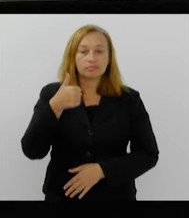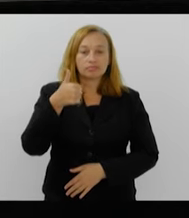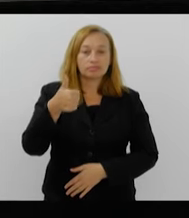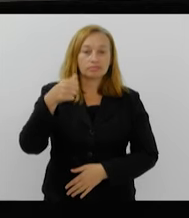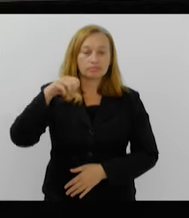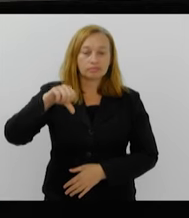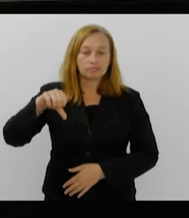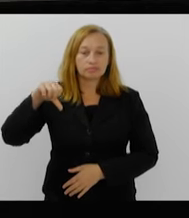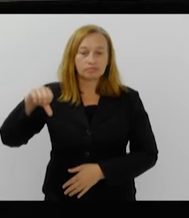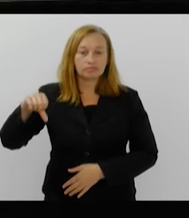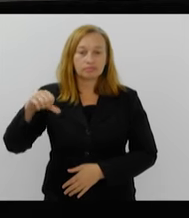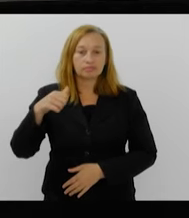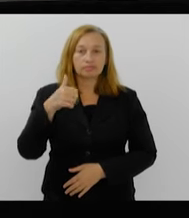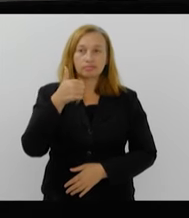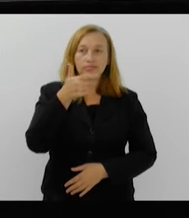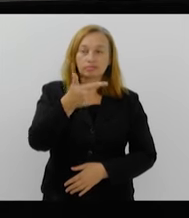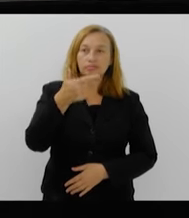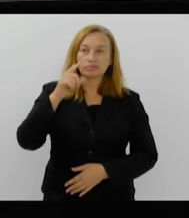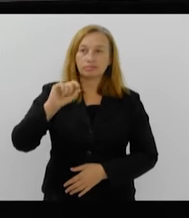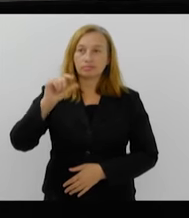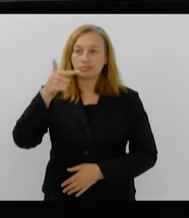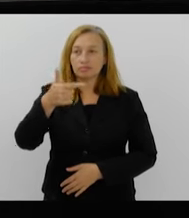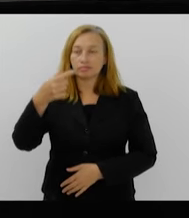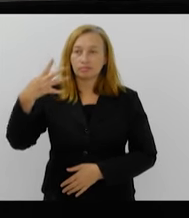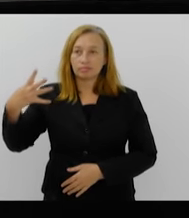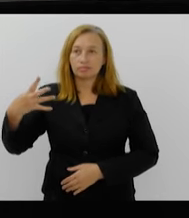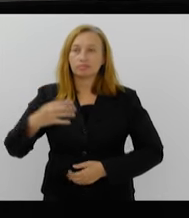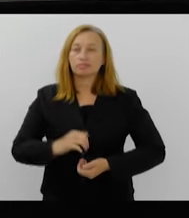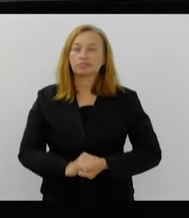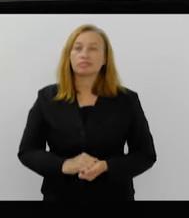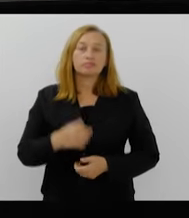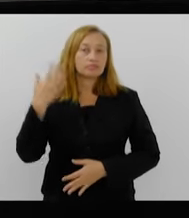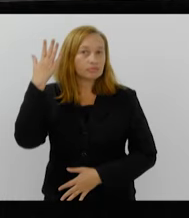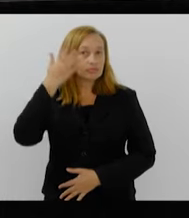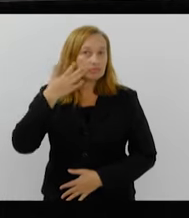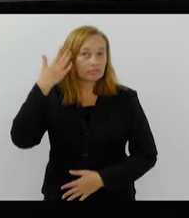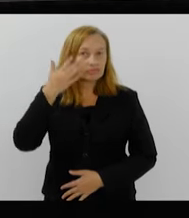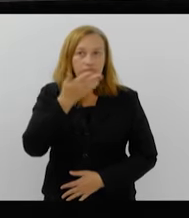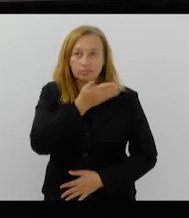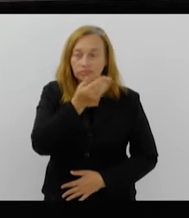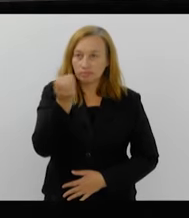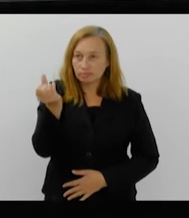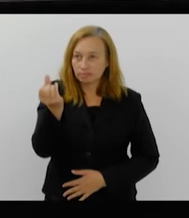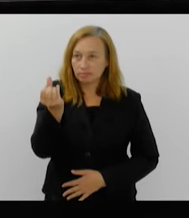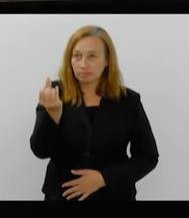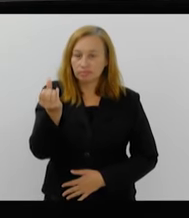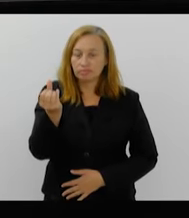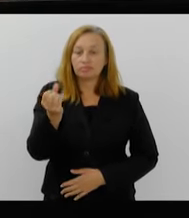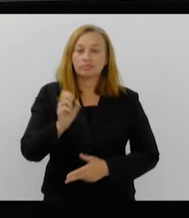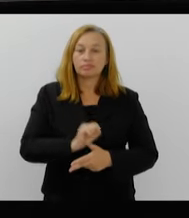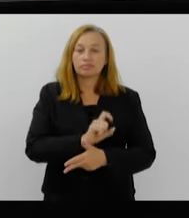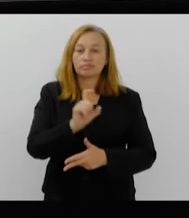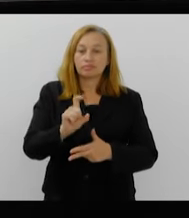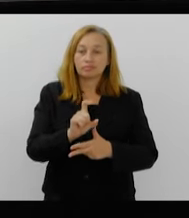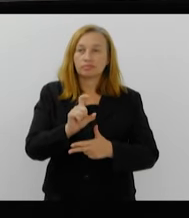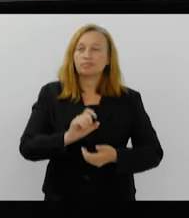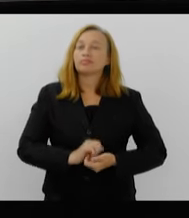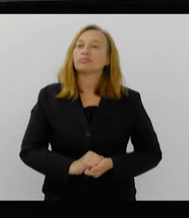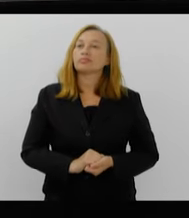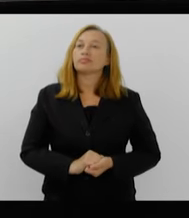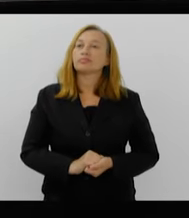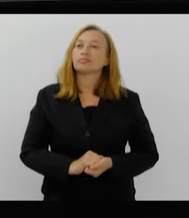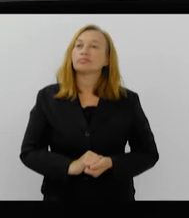4.199 de 2024, que é a mensagem 16, vinda do Executivo, que trata